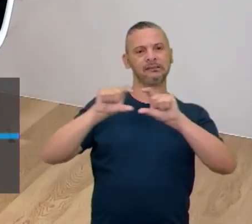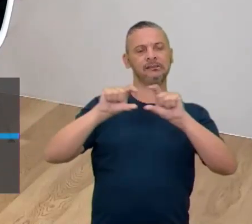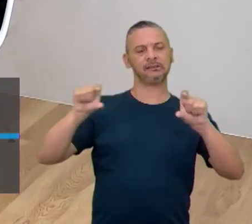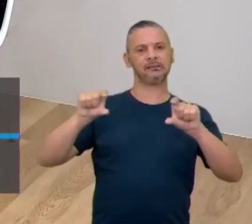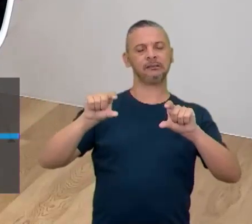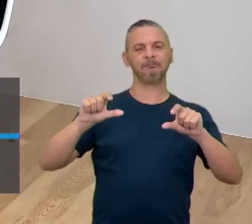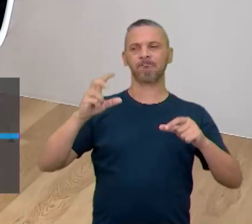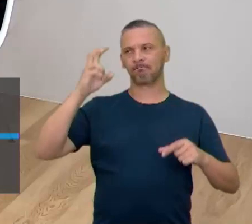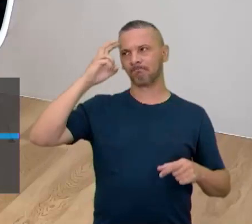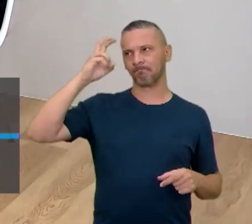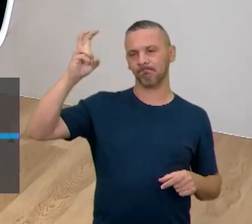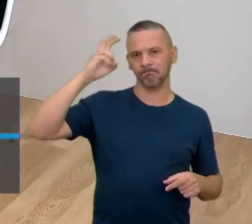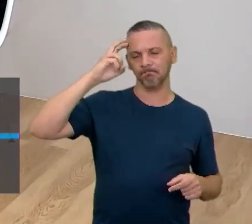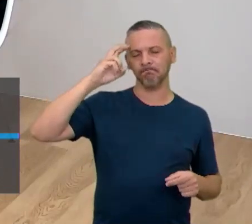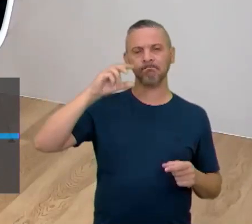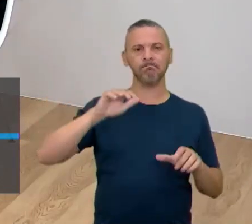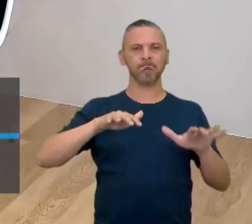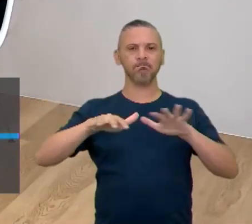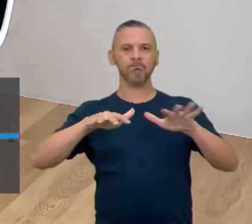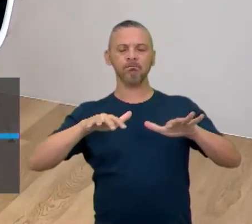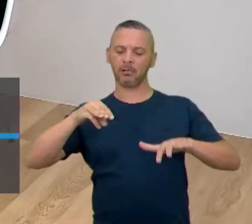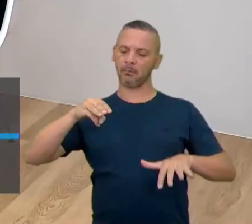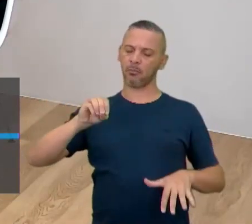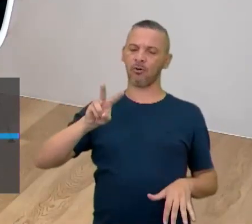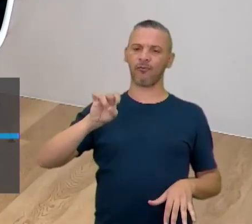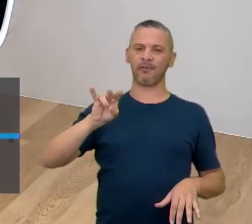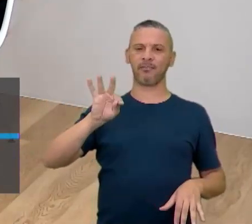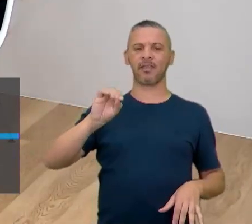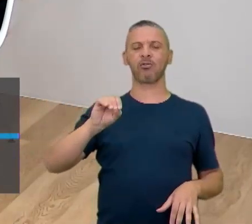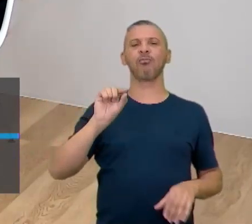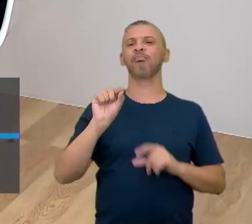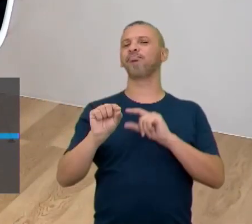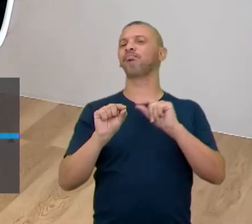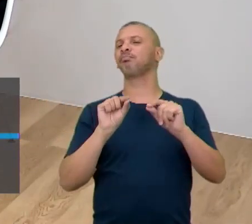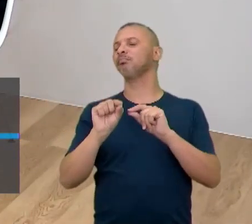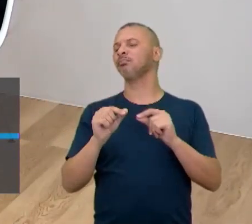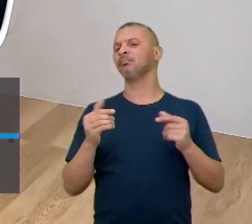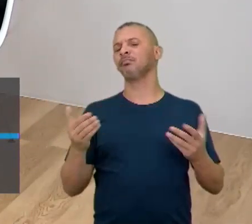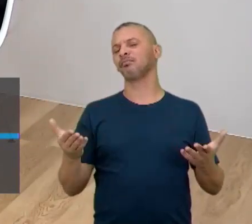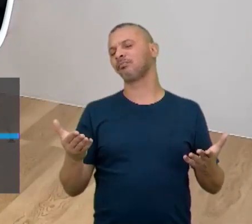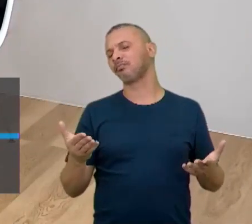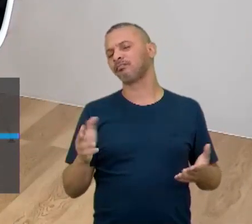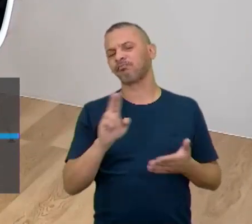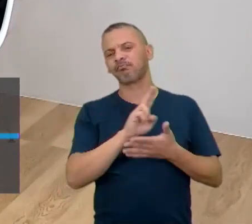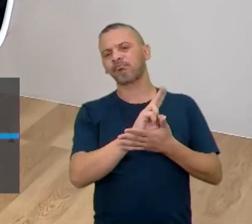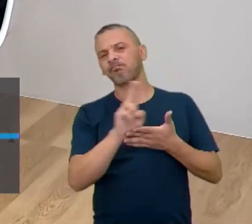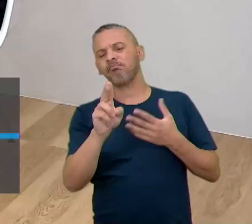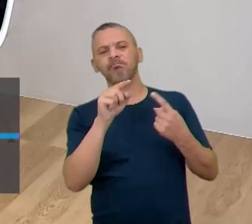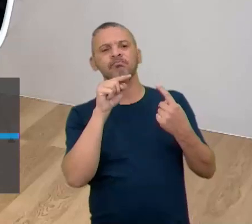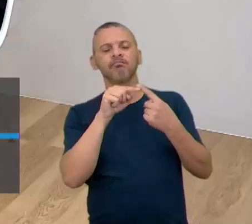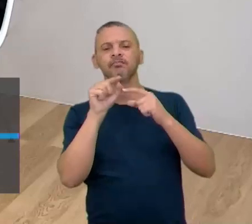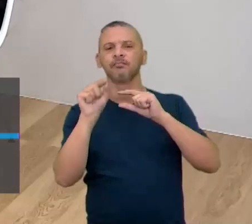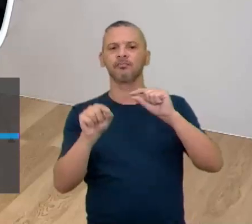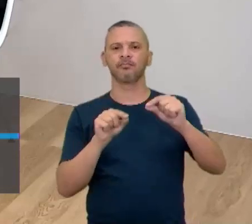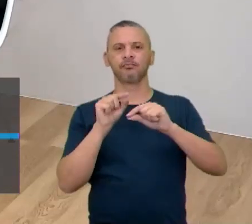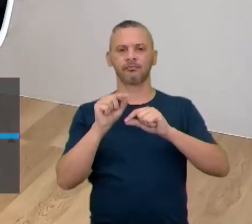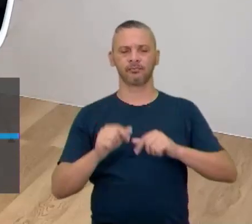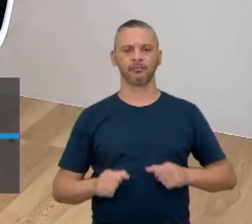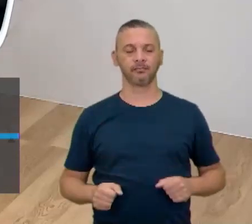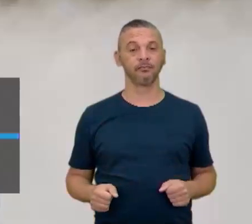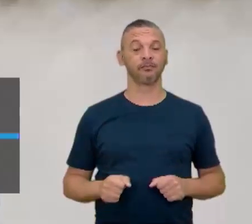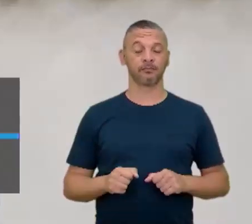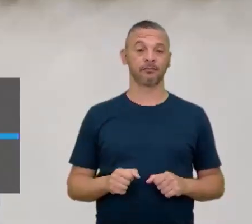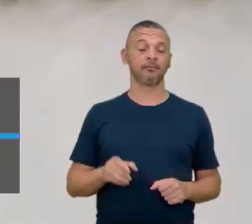si só. Sim, sim. O que você compreende, então, desse nome, dessa nomenclatura, cultura em movimento? Eu